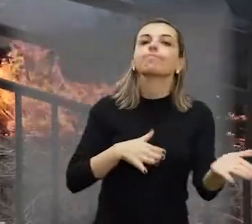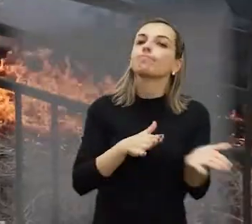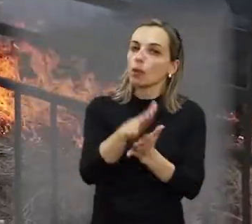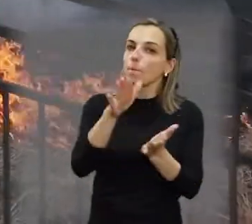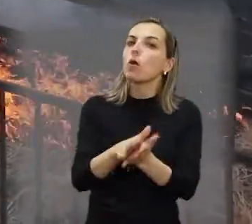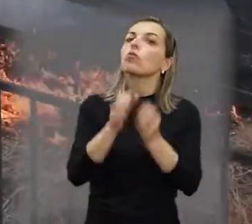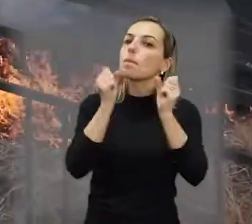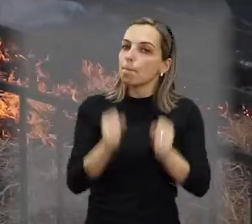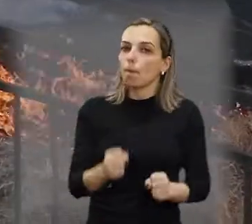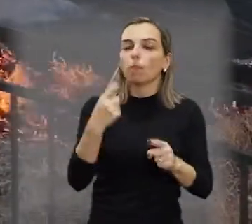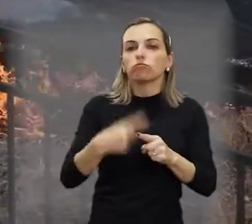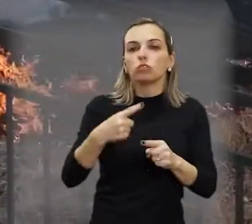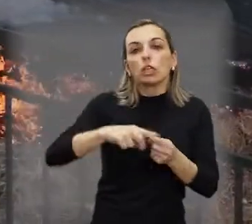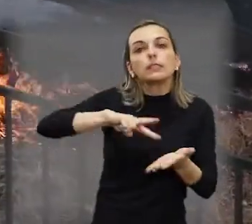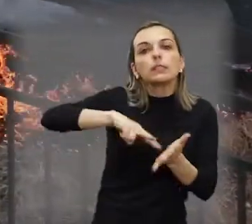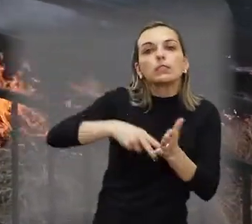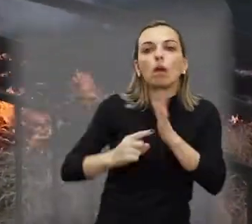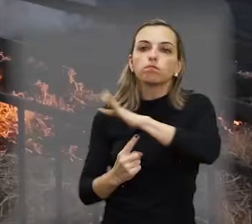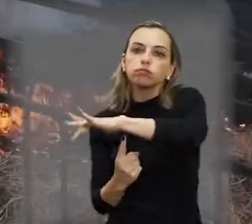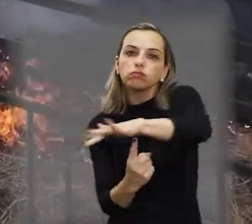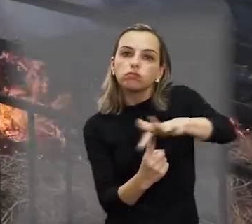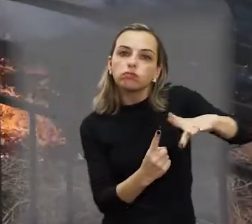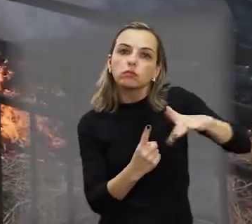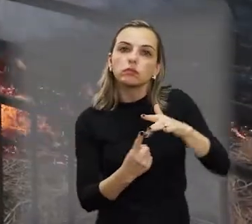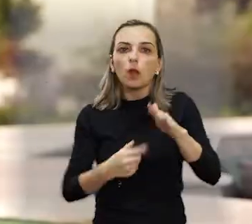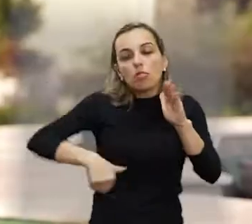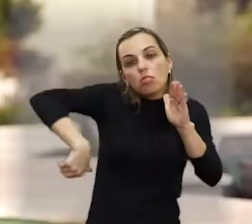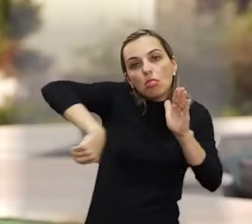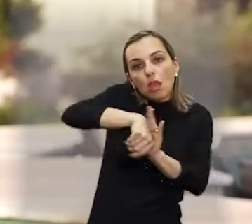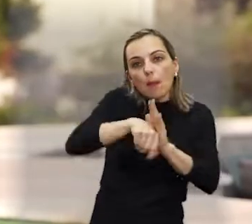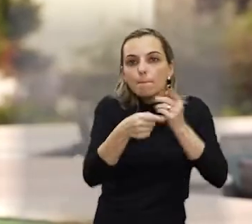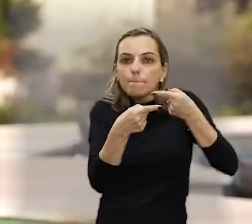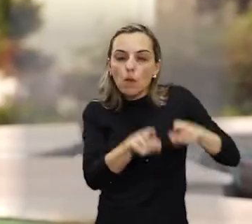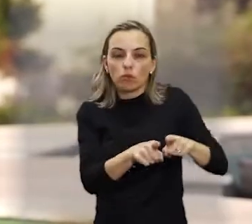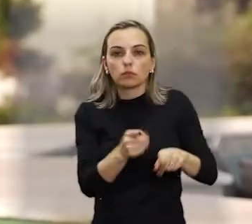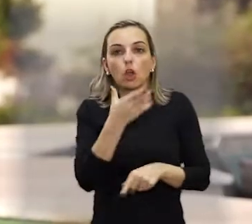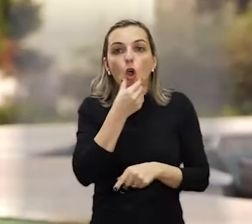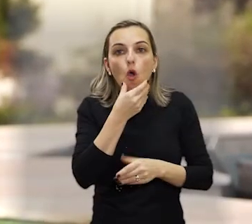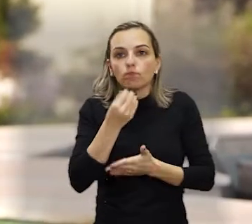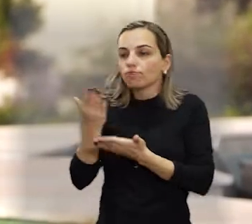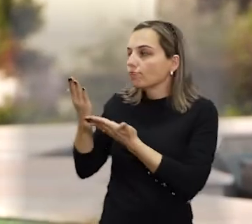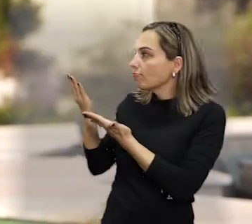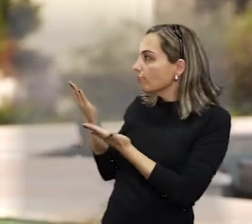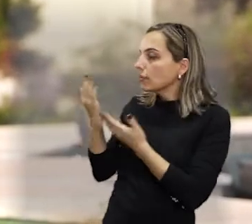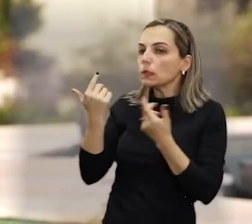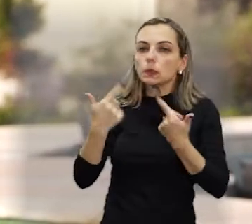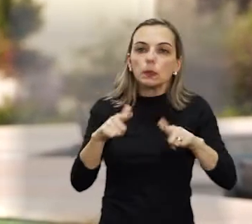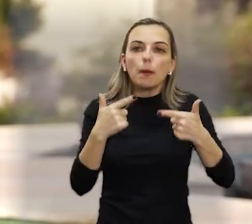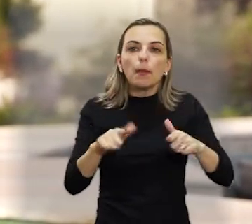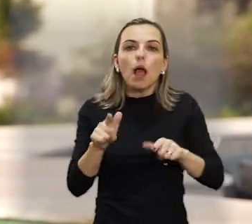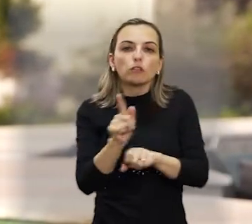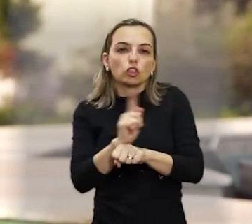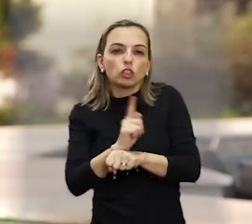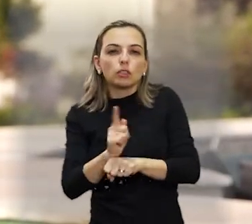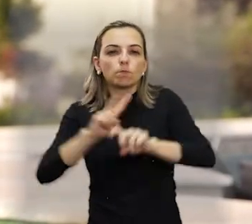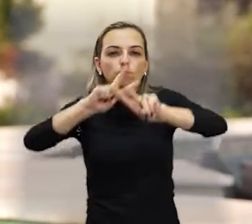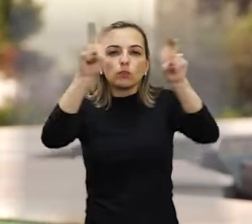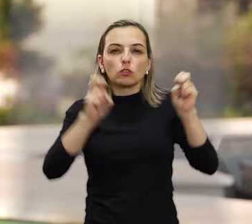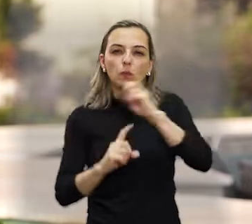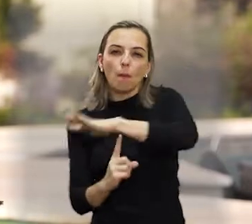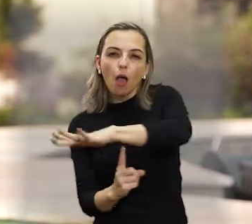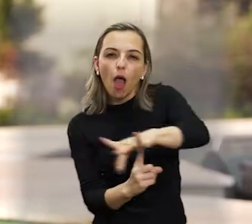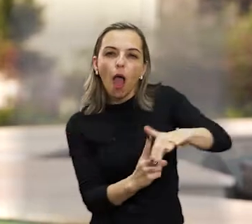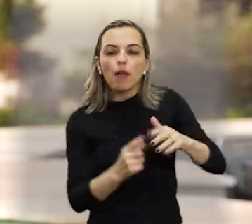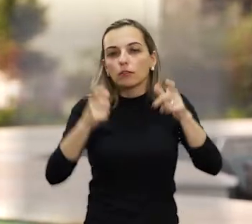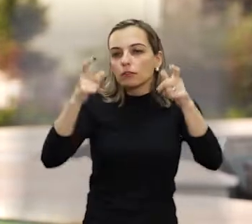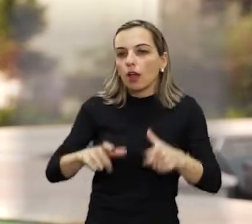ilegal, passível de sanção e um crime ambiental. Este aqui é o Arthur. Ele é o gerente de fiscalização e licenciamento